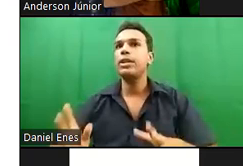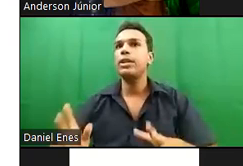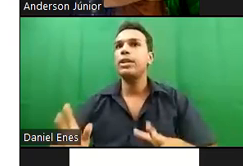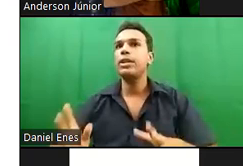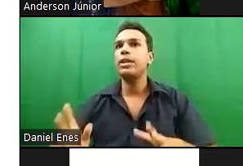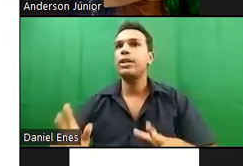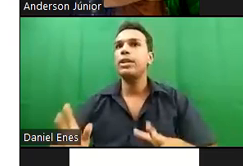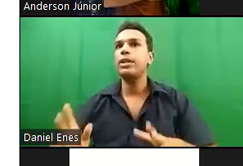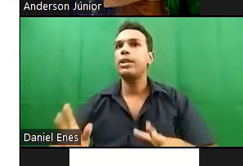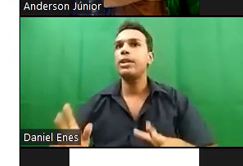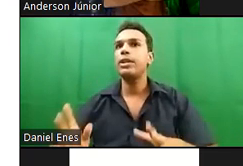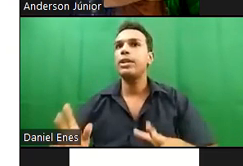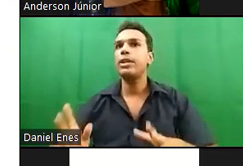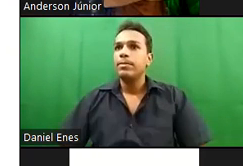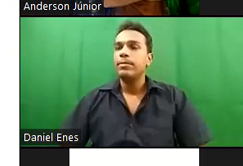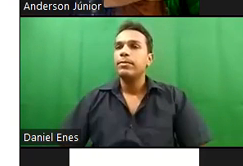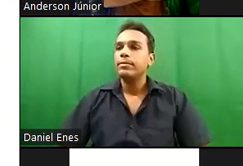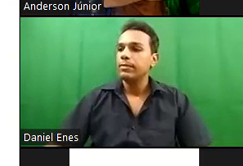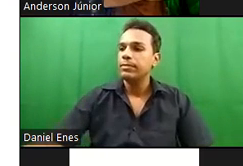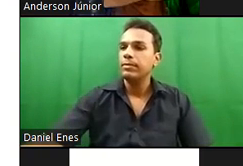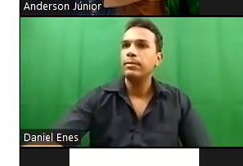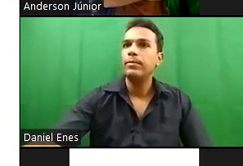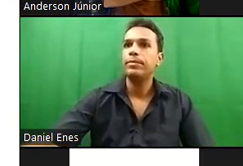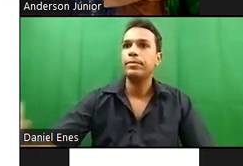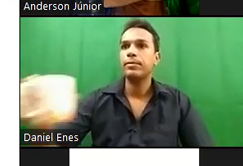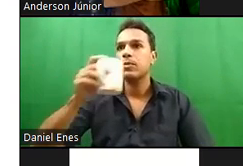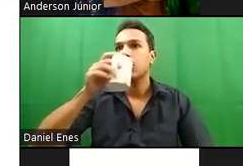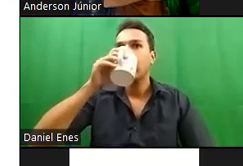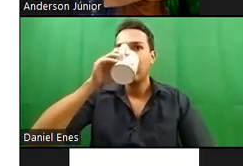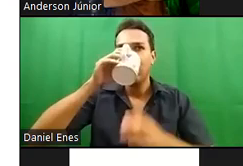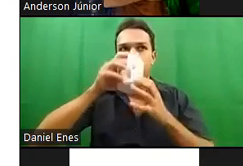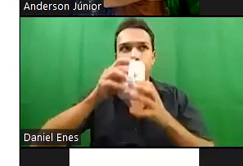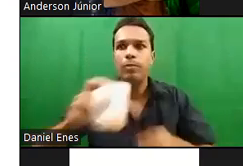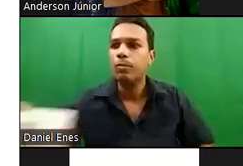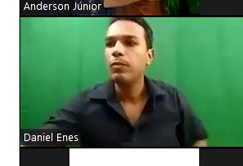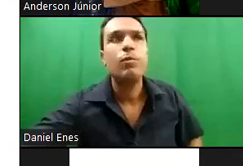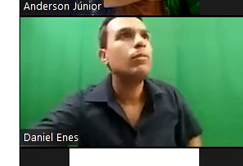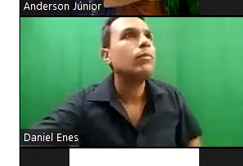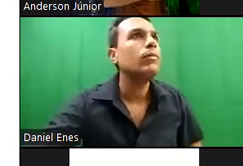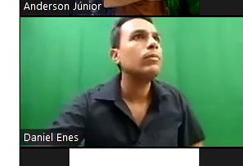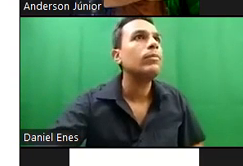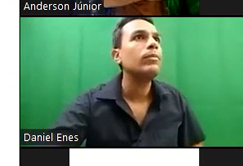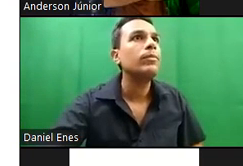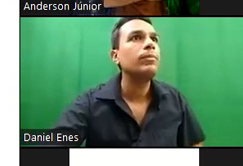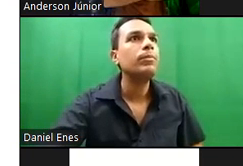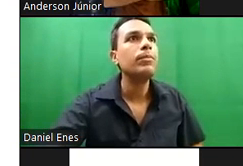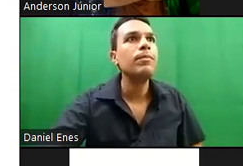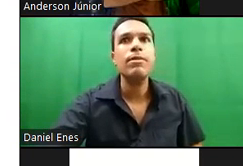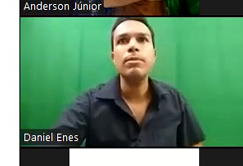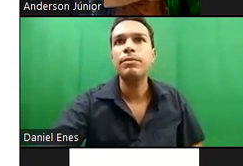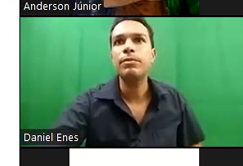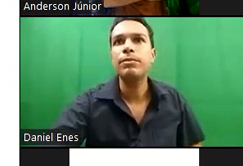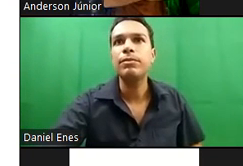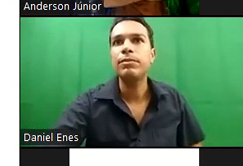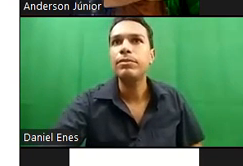Léo, desculpa te cortar. A Fran colocou assim, eu não sabia, não fazia ideia que a língua de